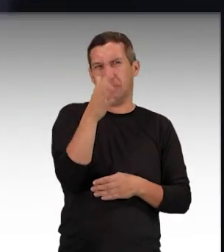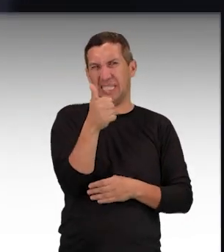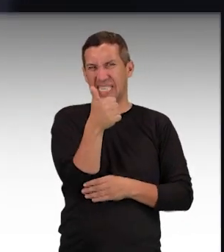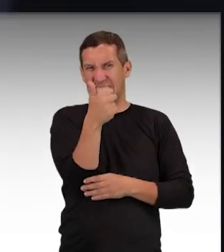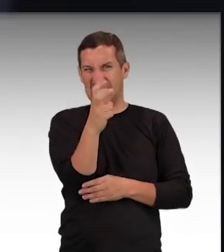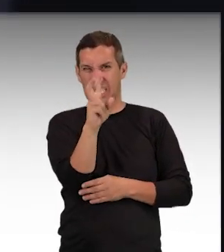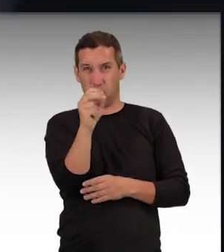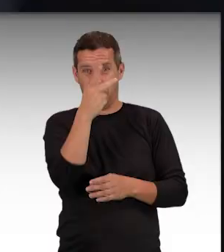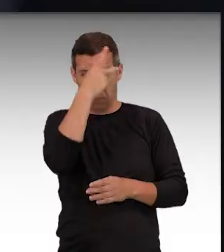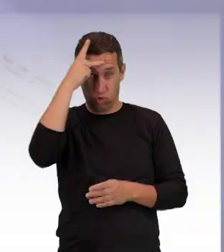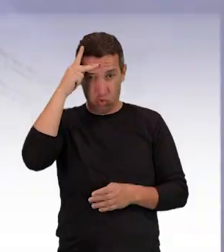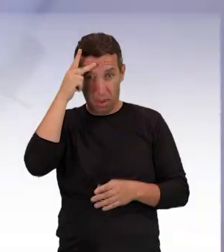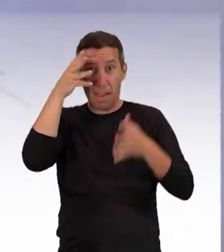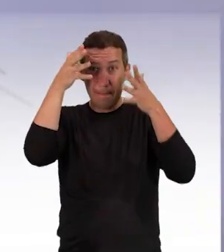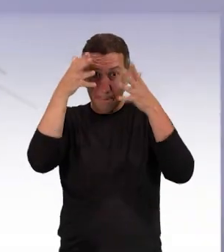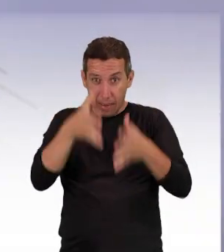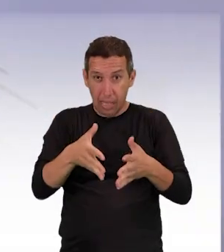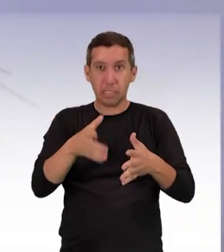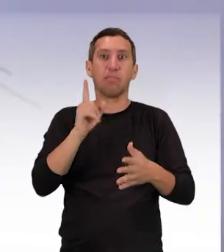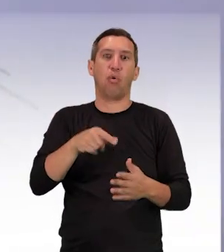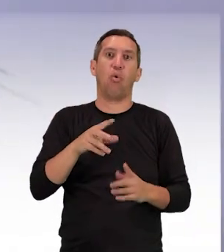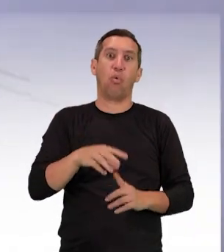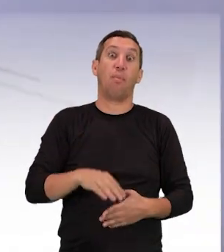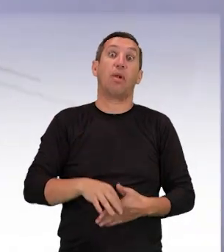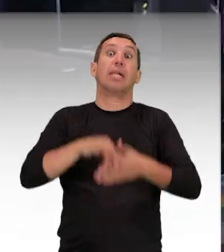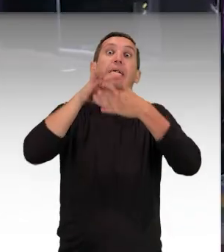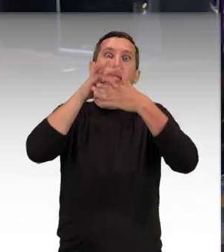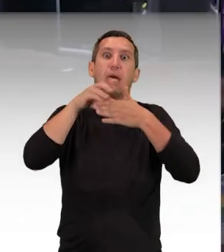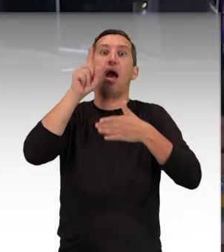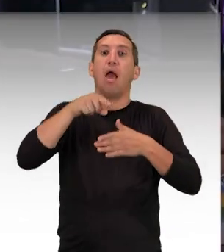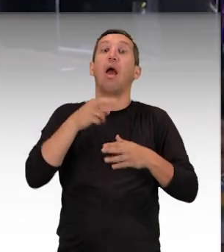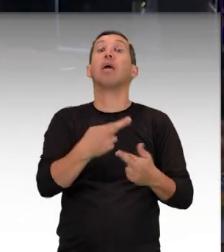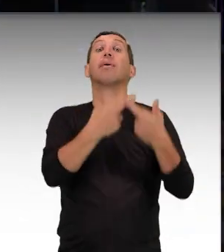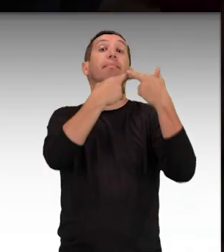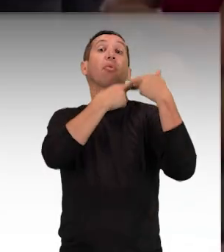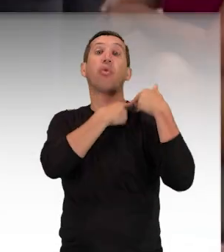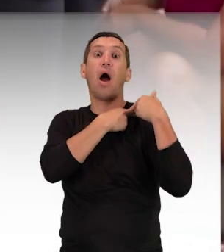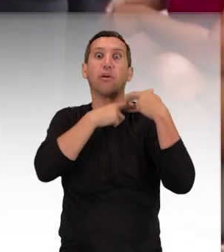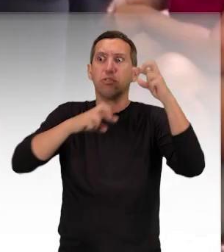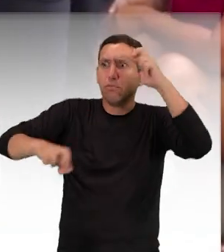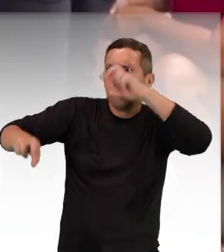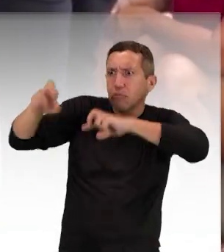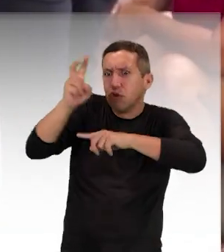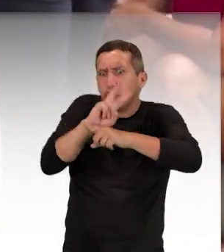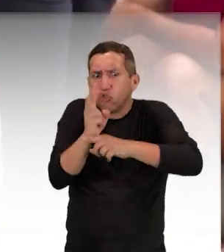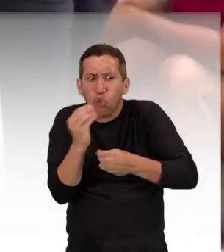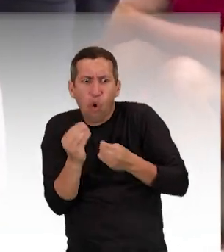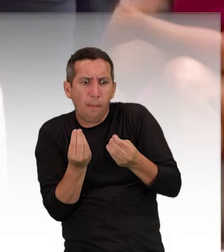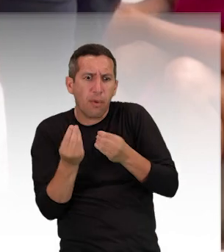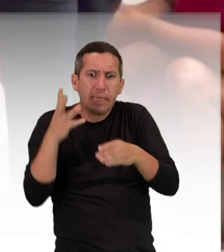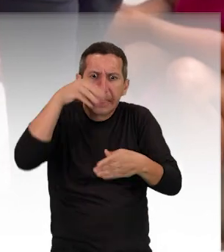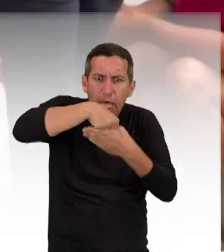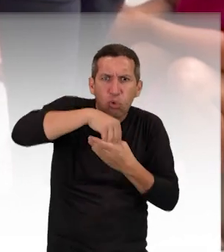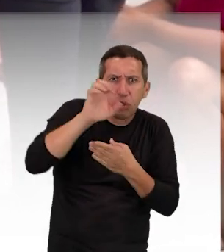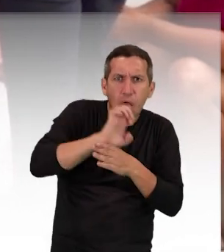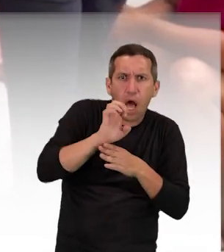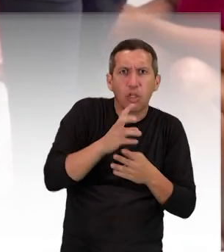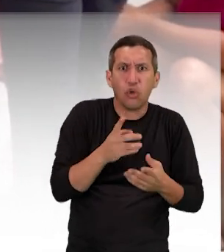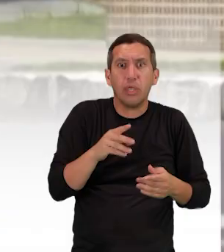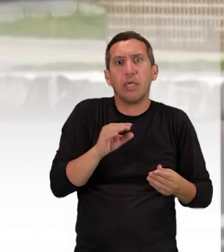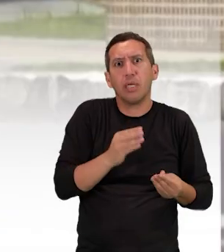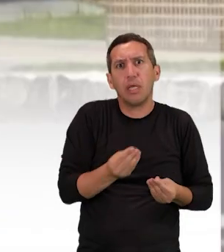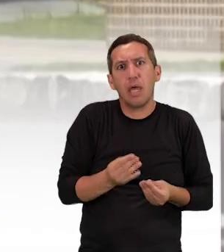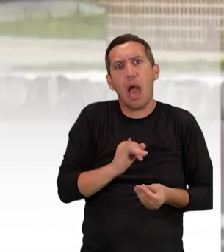país. Pelo menos 150 membros atuaram como focalizadores, com a tarefa de acompanhar o trabalho nos